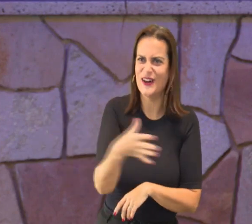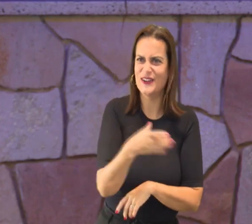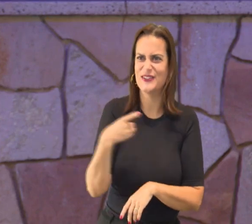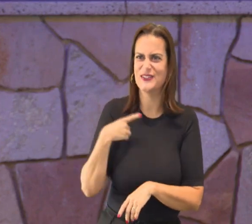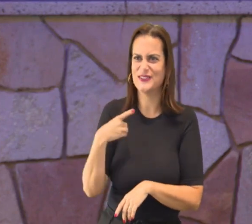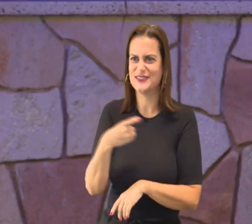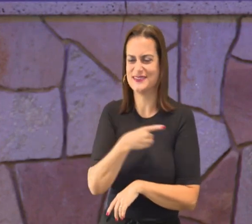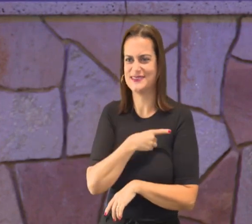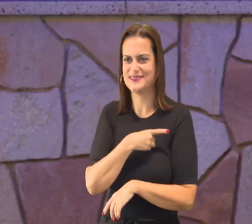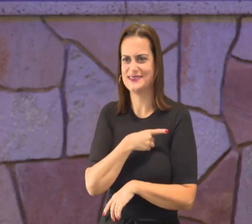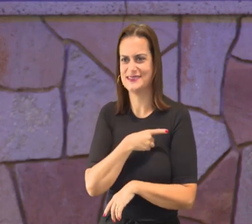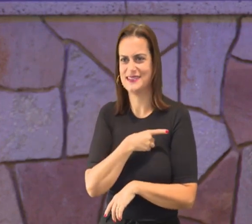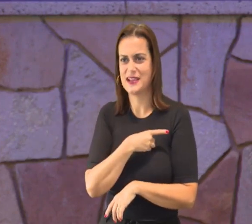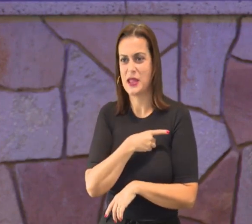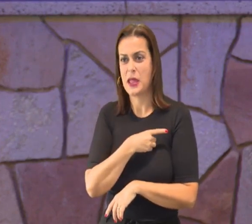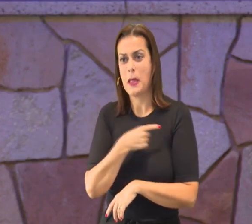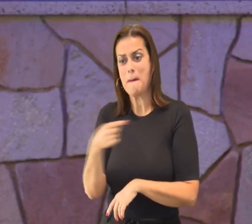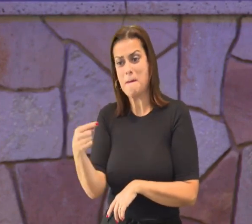de menos valor.